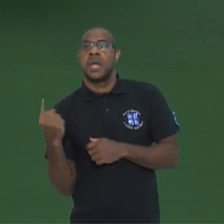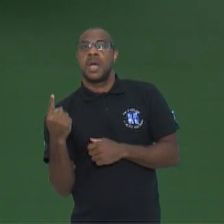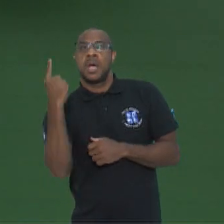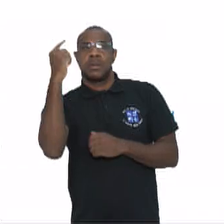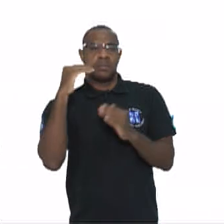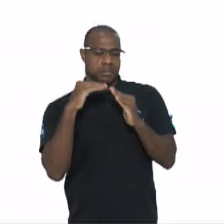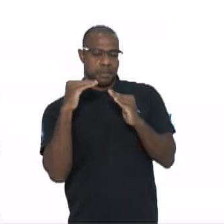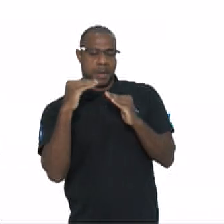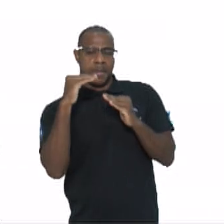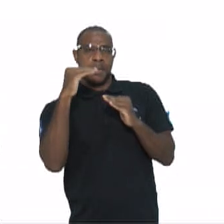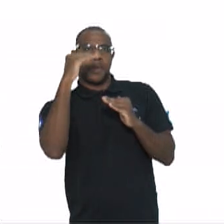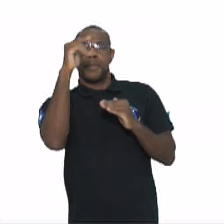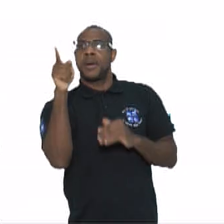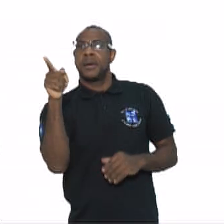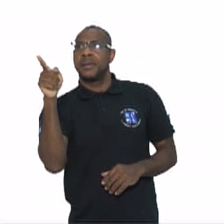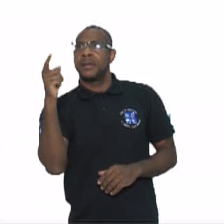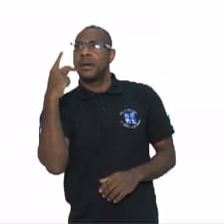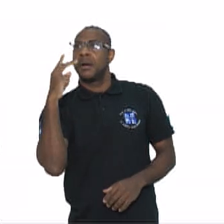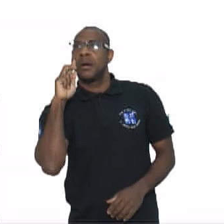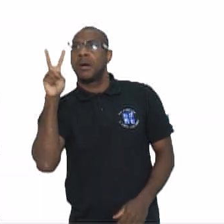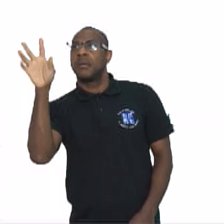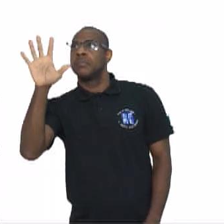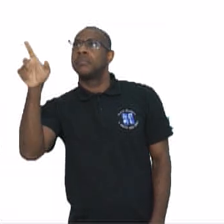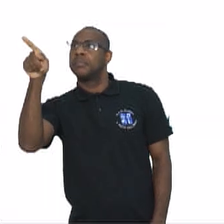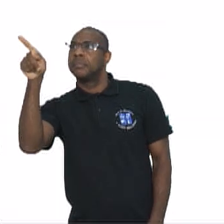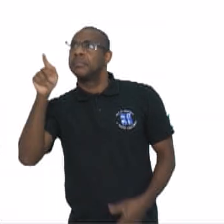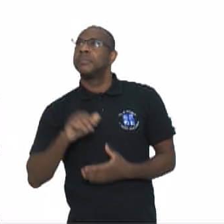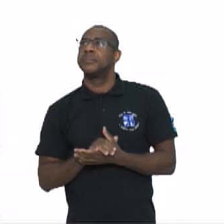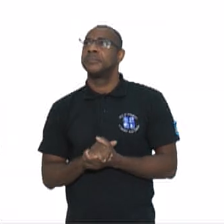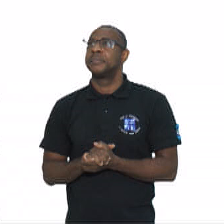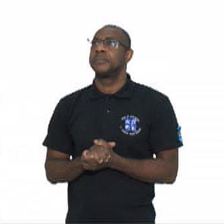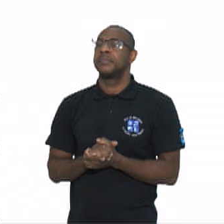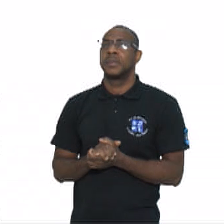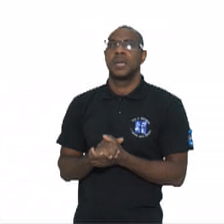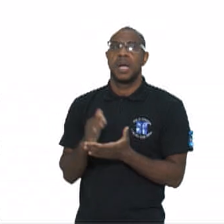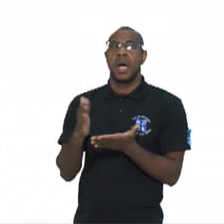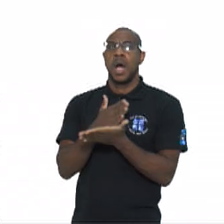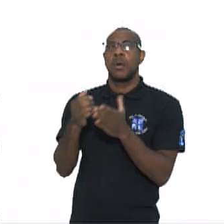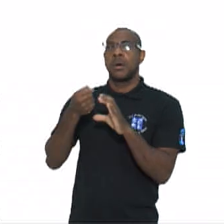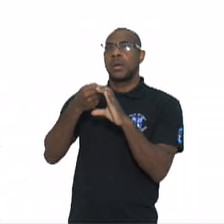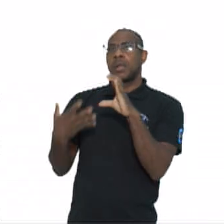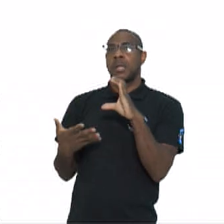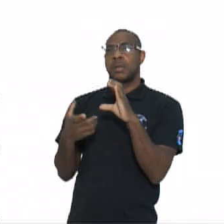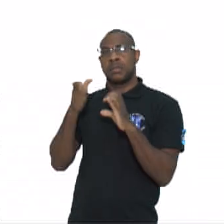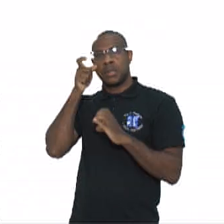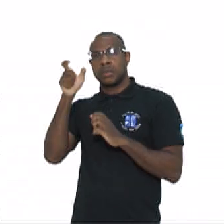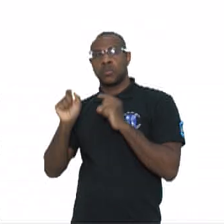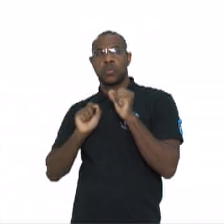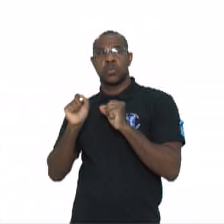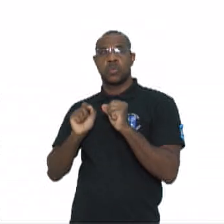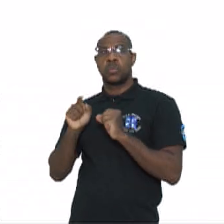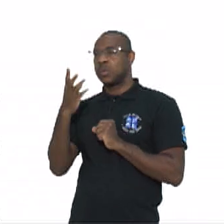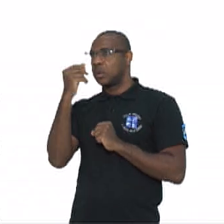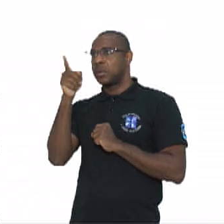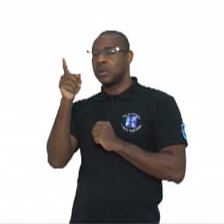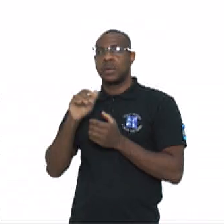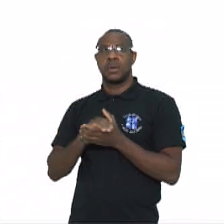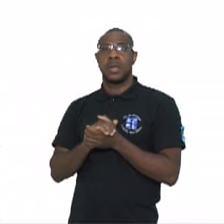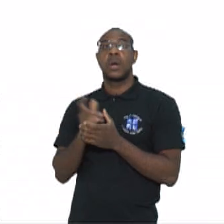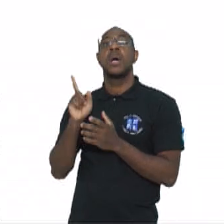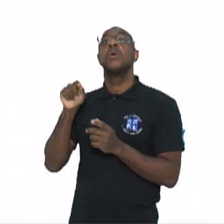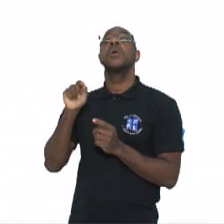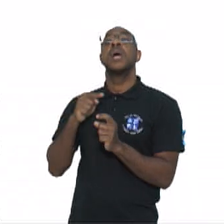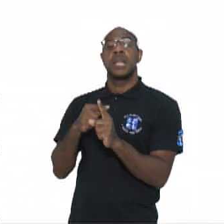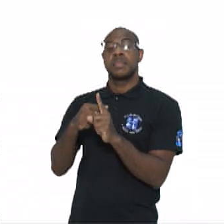dessas 7 montanhas, dos 7 cumes. Algumas das características que eu acho mais interessante aqui nessa imagem é a